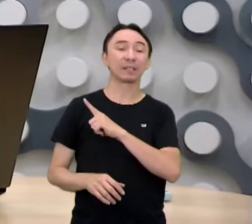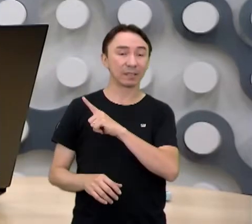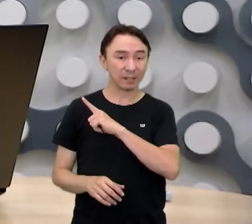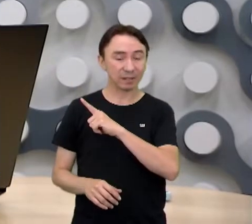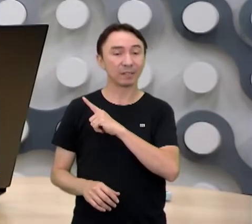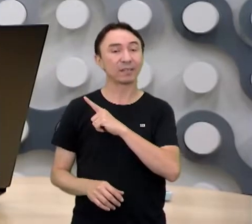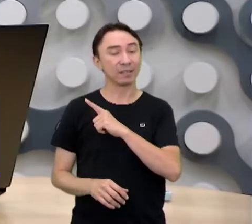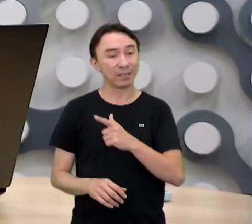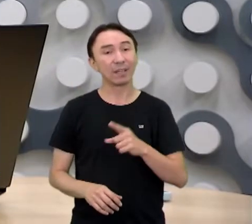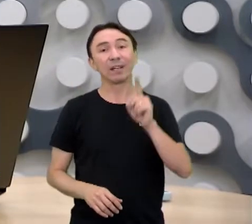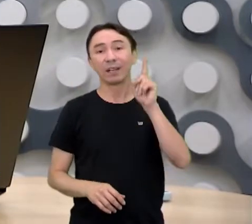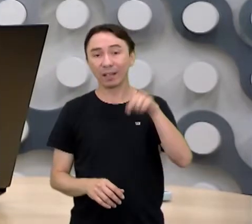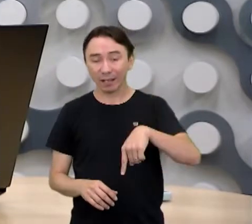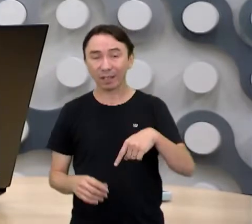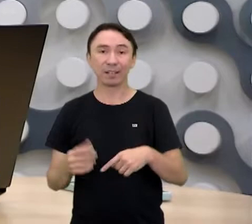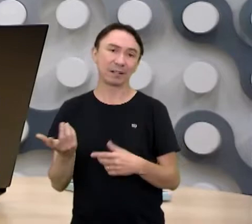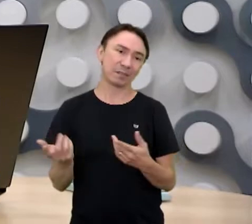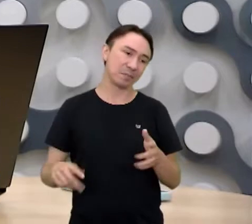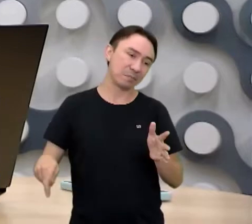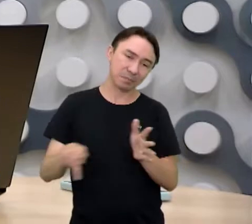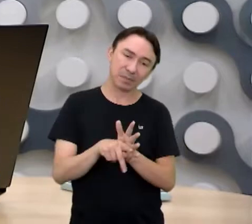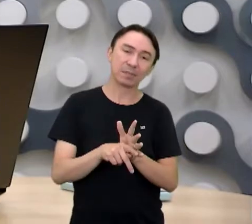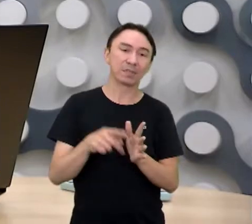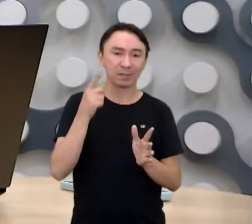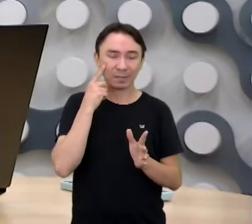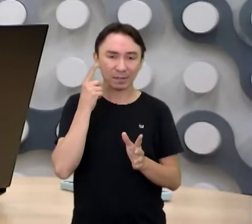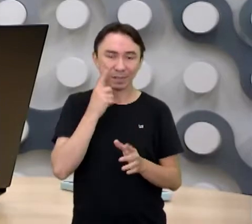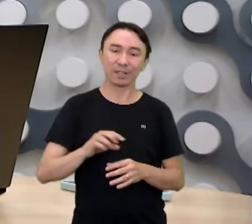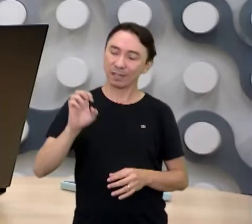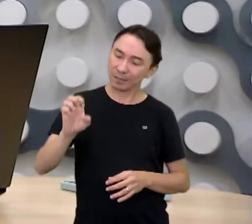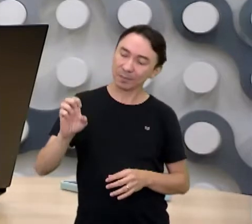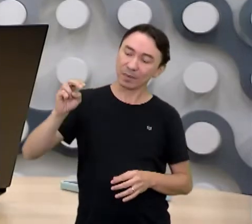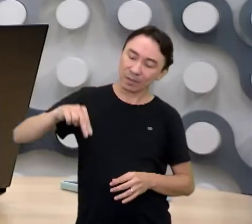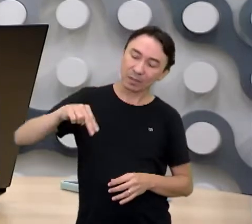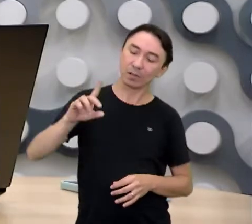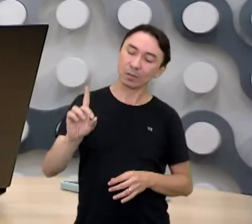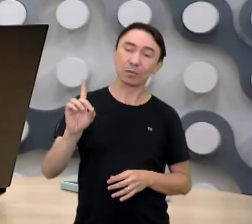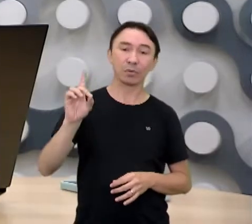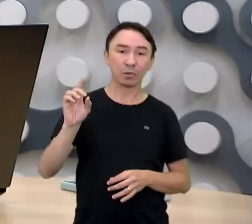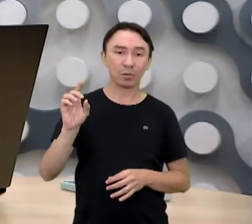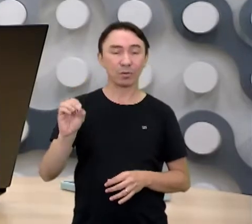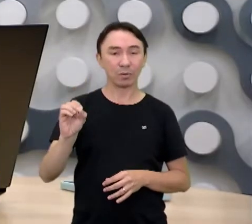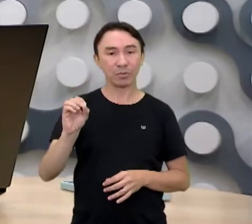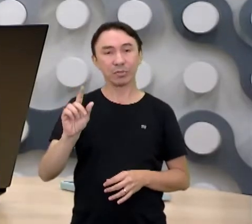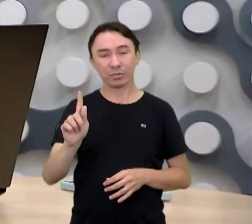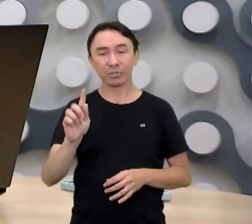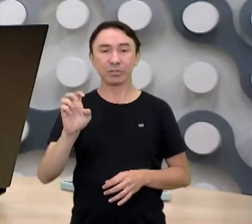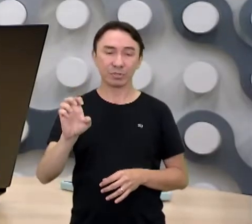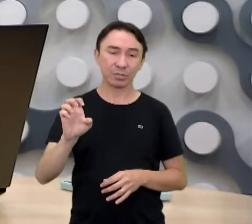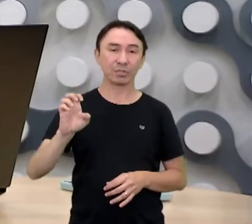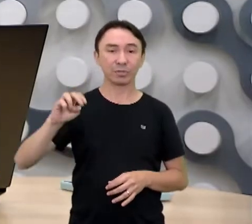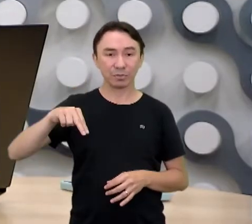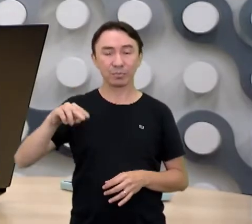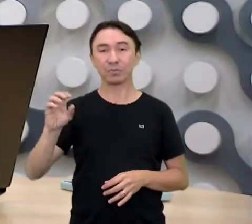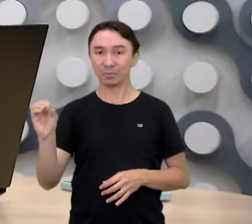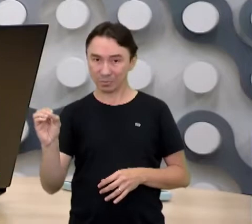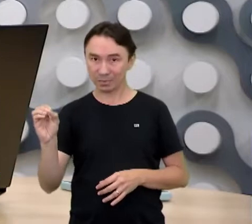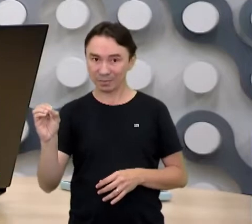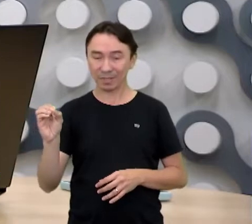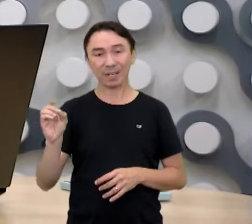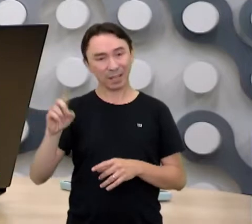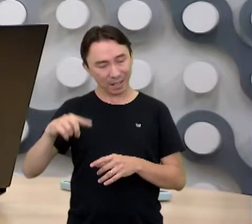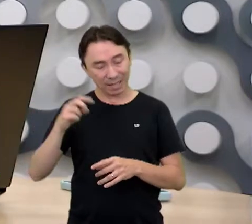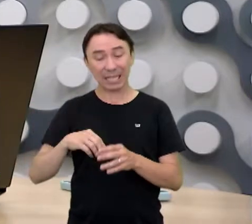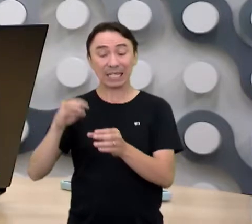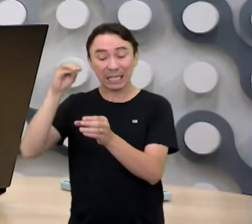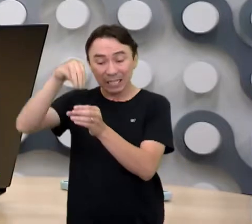fatores endógenos do planeta, né? Lembra, endógenos, fatores internos, né? E os fatores exógenos, né, são